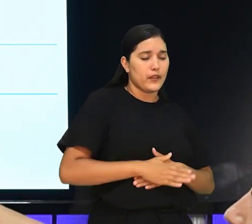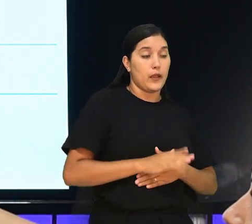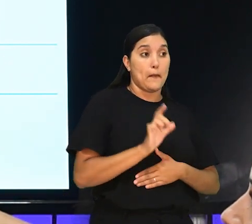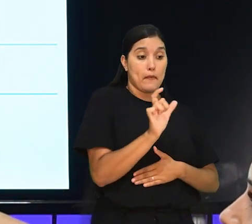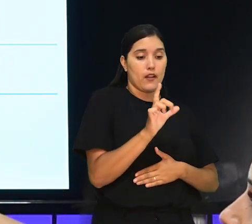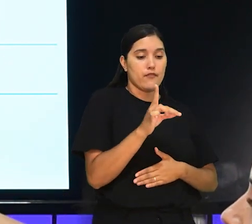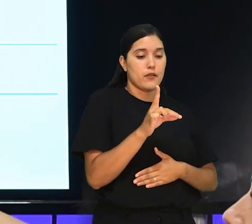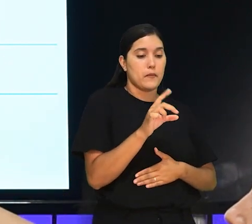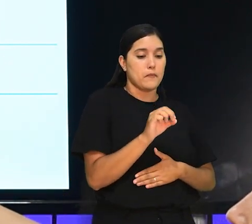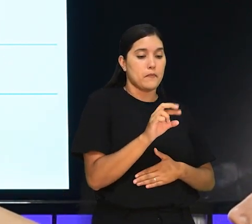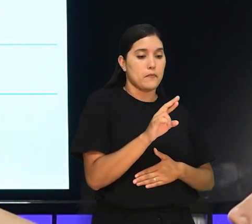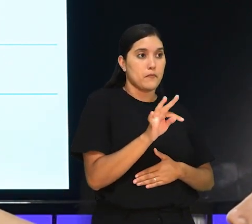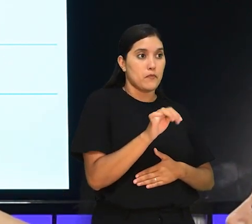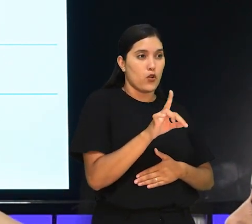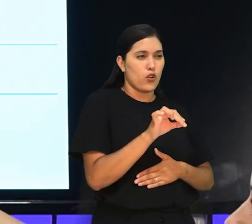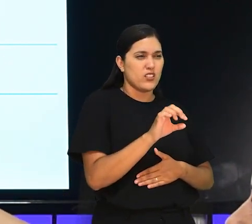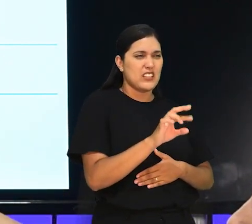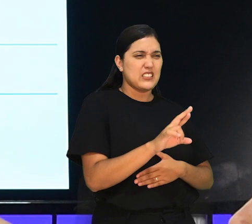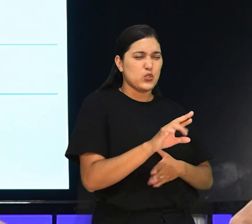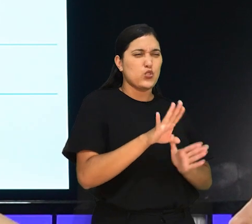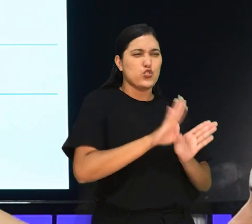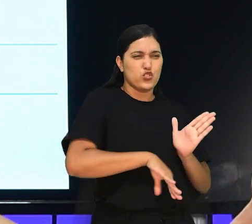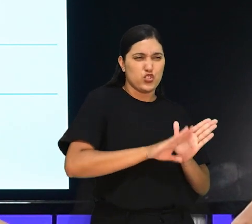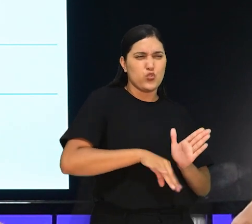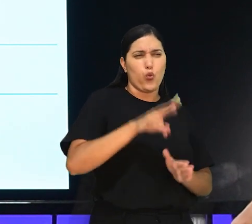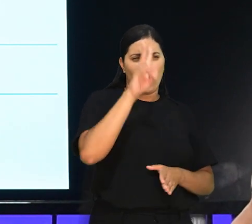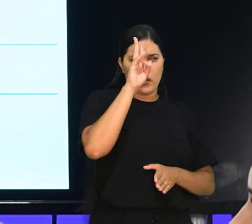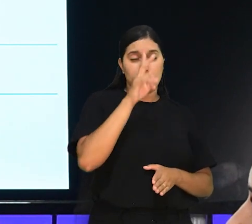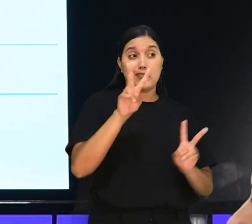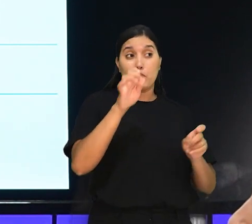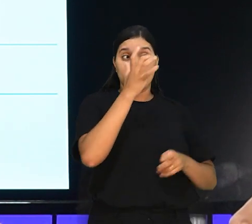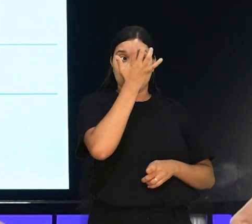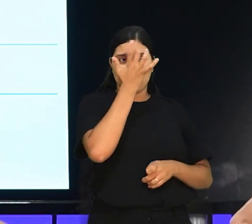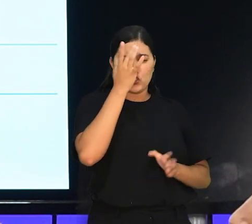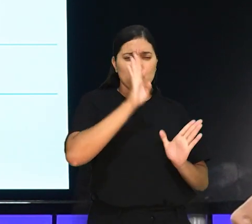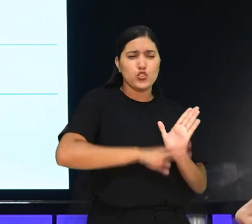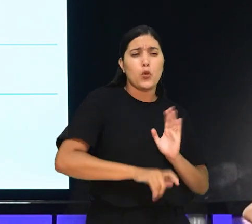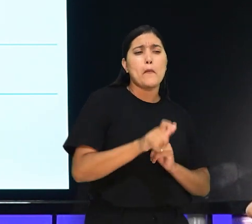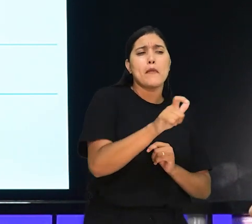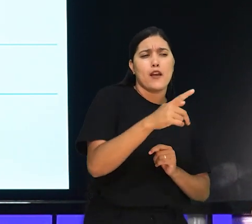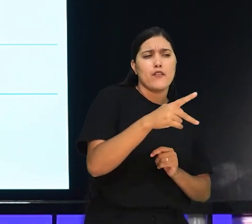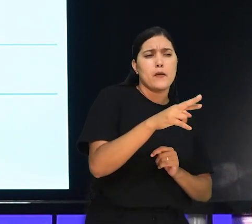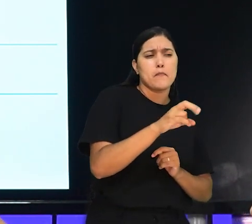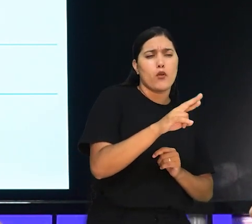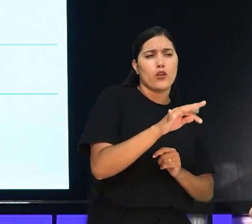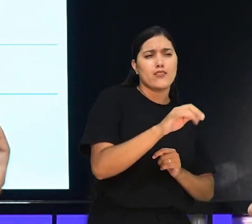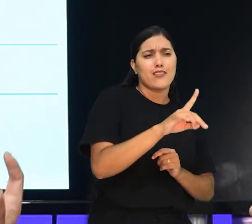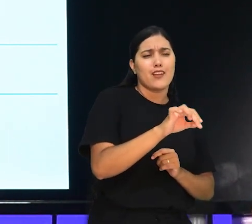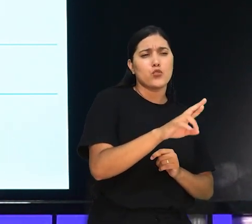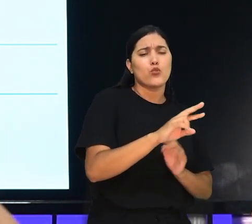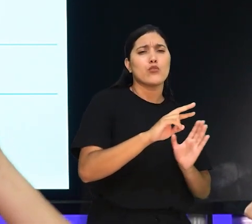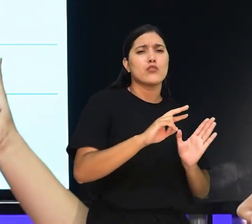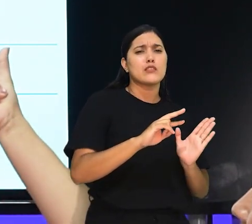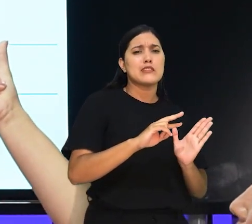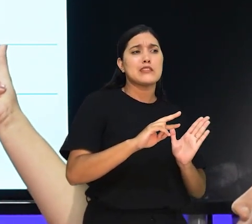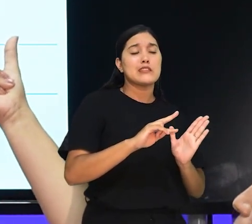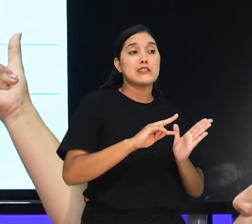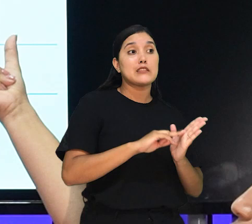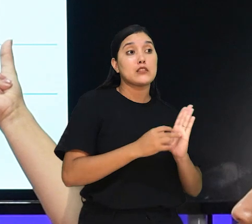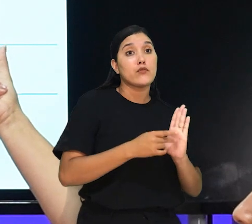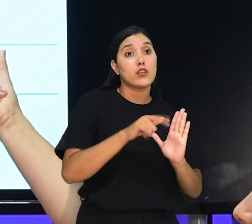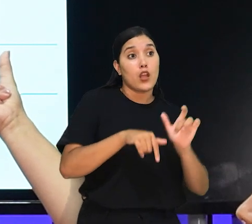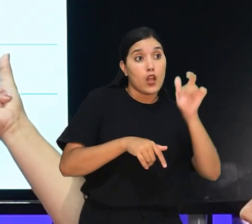tirou o portador, né? A questão da saúde mental ali, que tirou o portador, porque o portador vem antes. E aqui